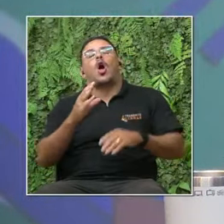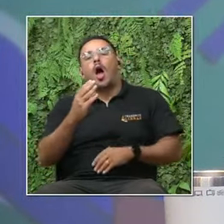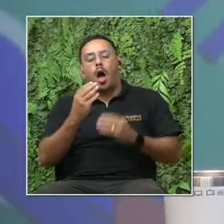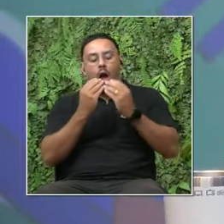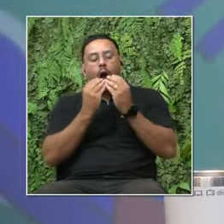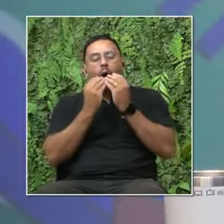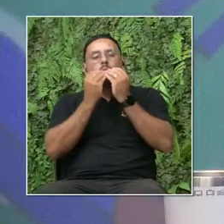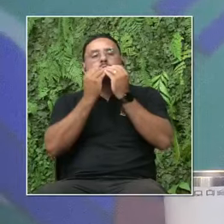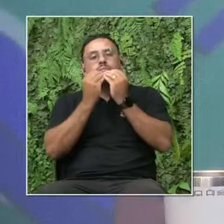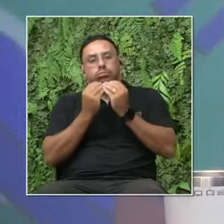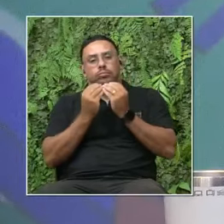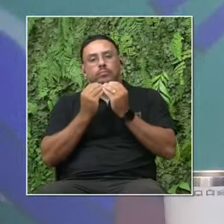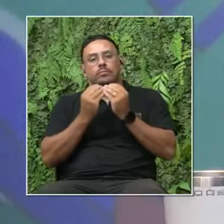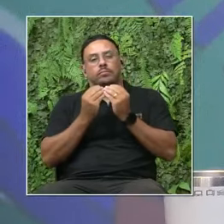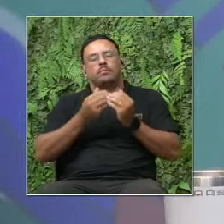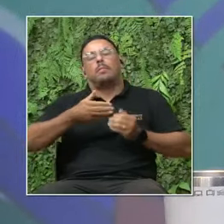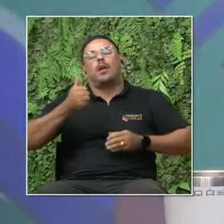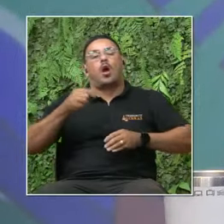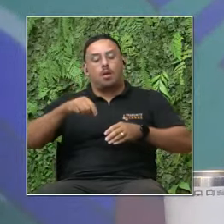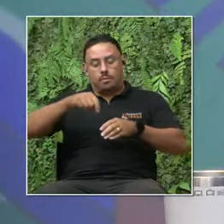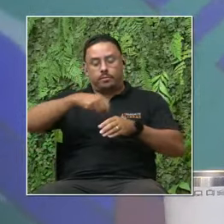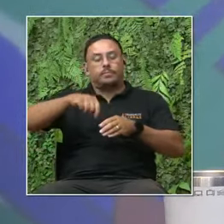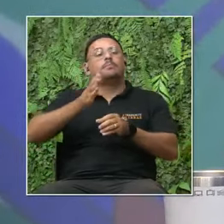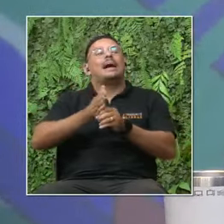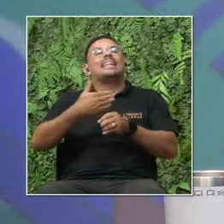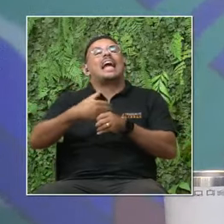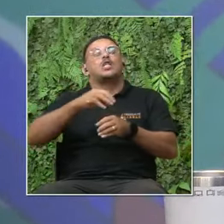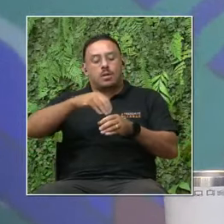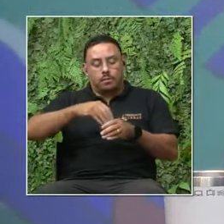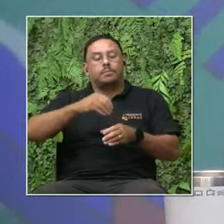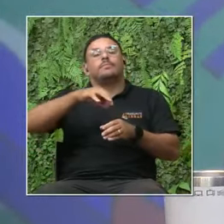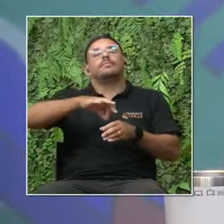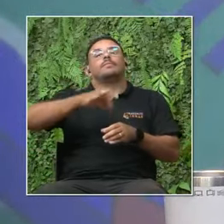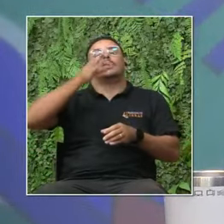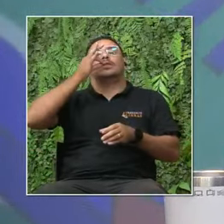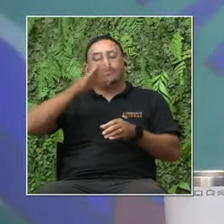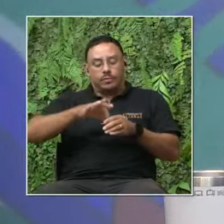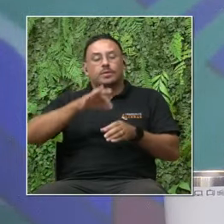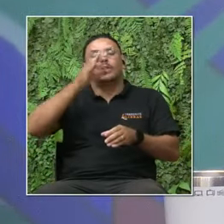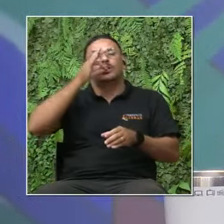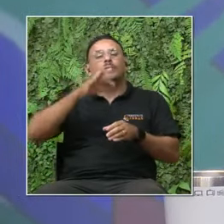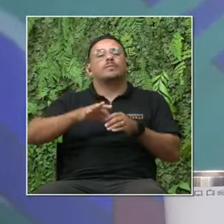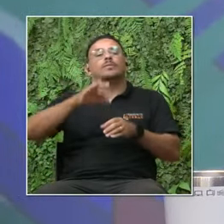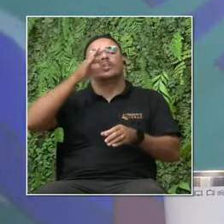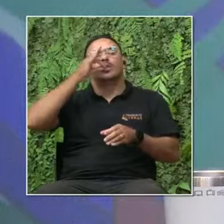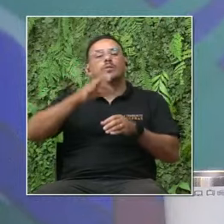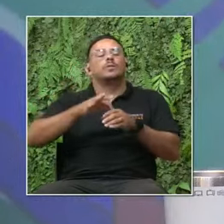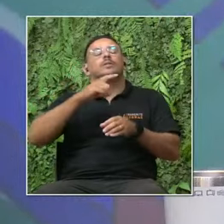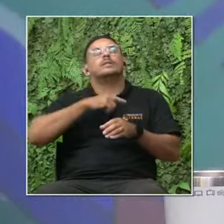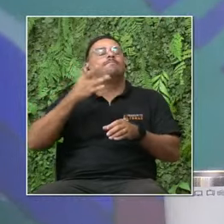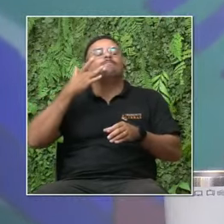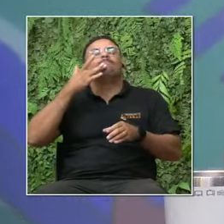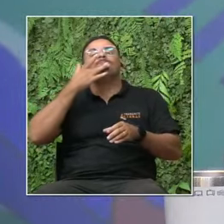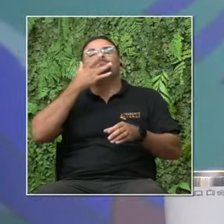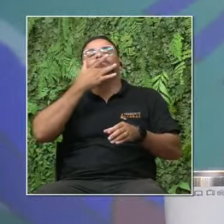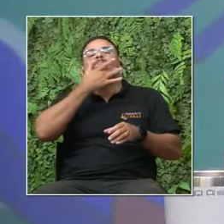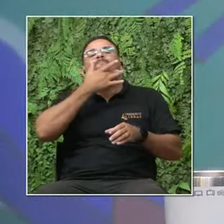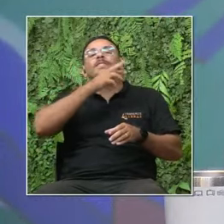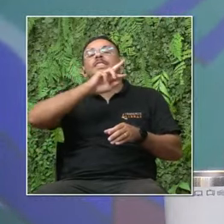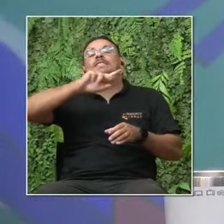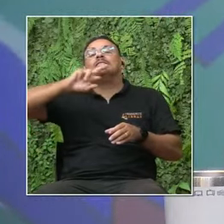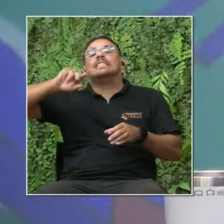chips que é muito melhor mas é muito melhor tá chegando já chegou tá tem sabores